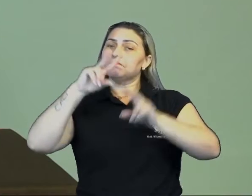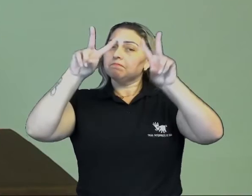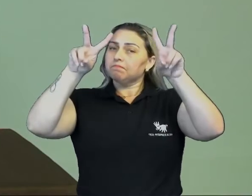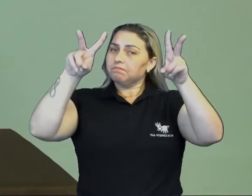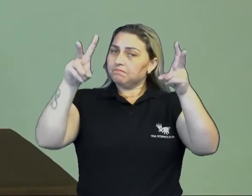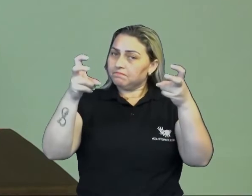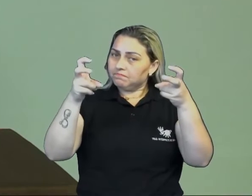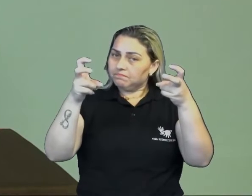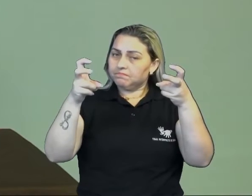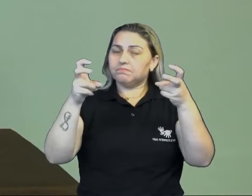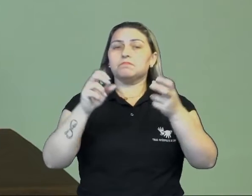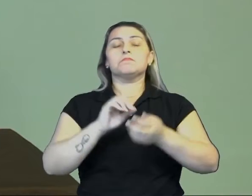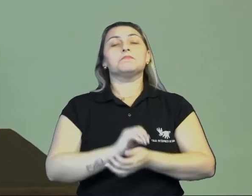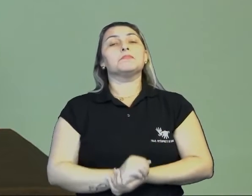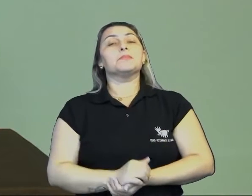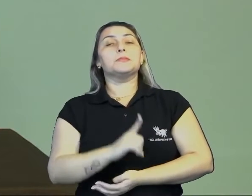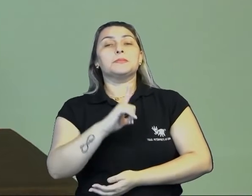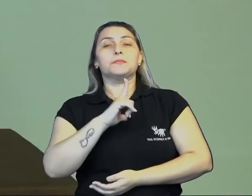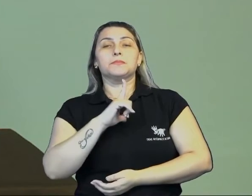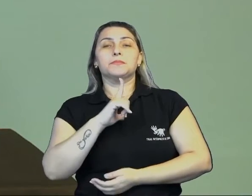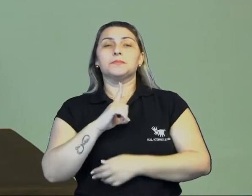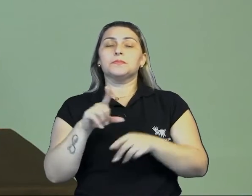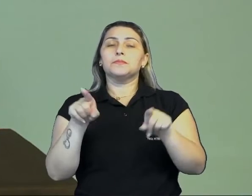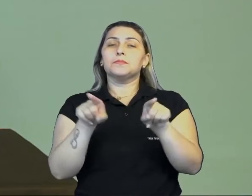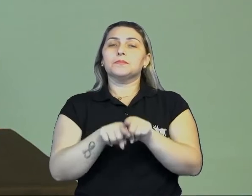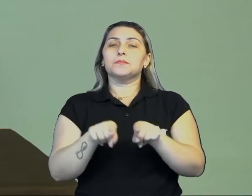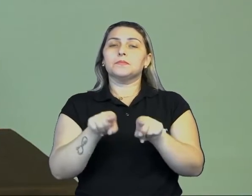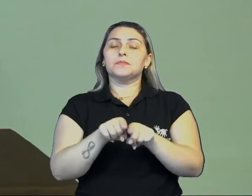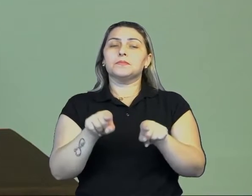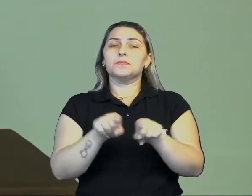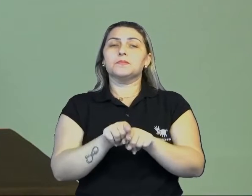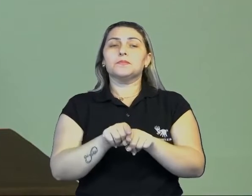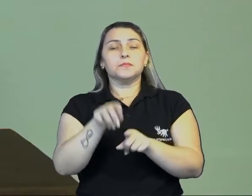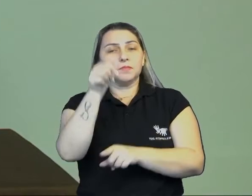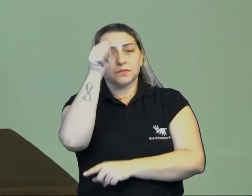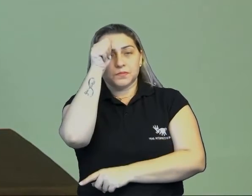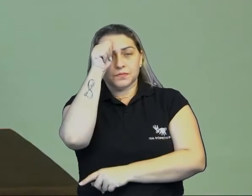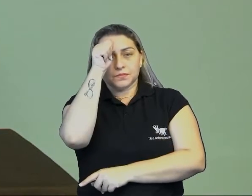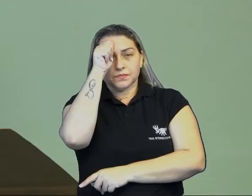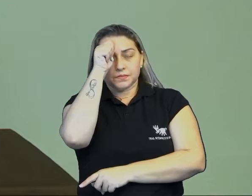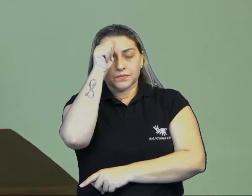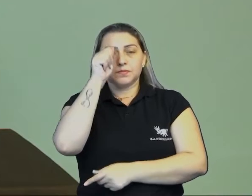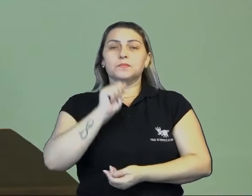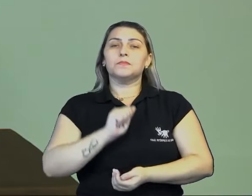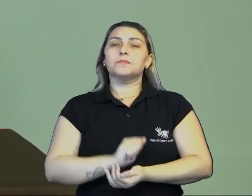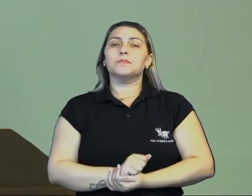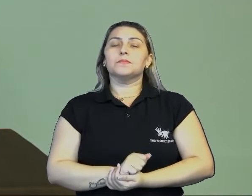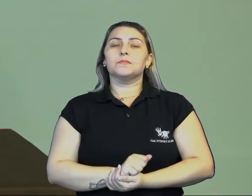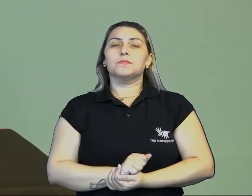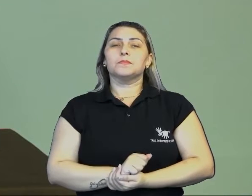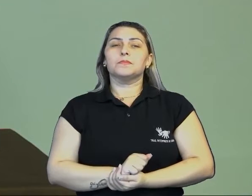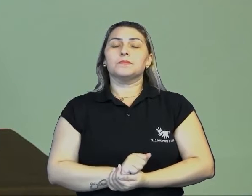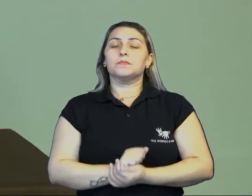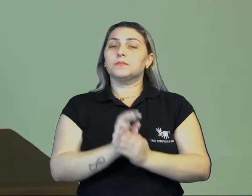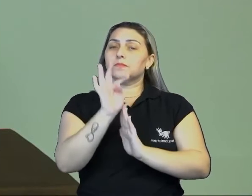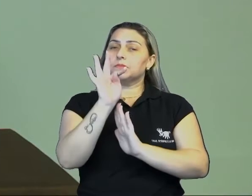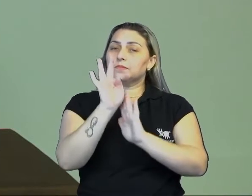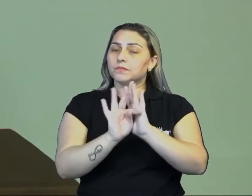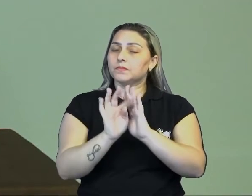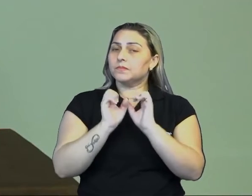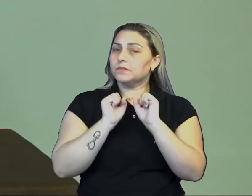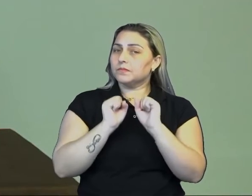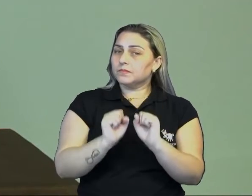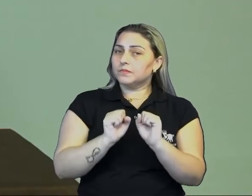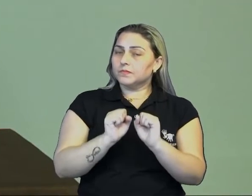título e que ele tem um autor. O autor desse texto, ele